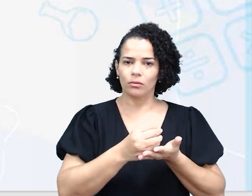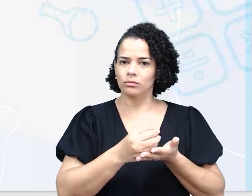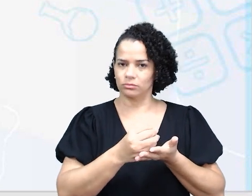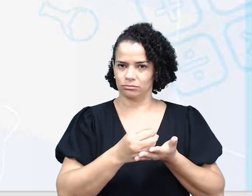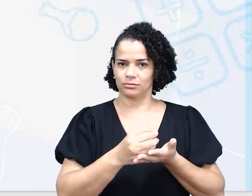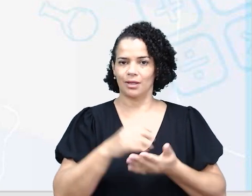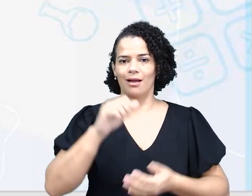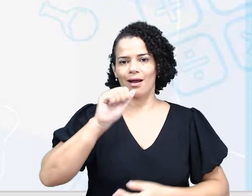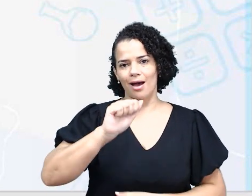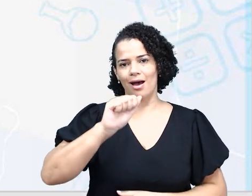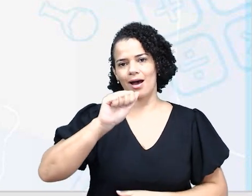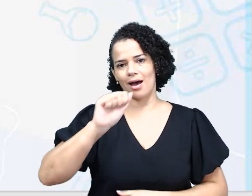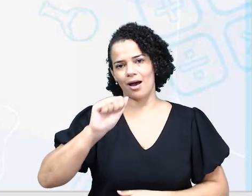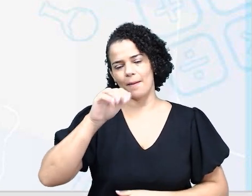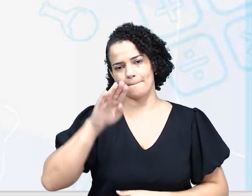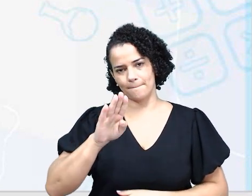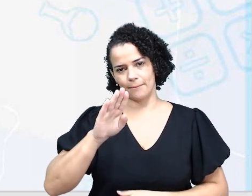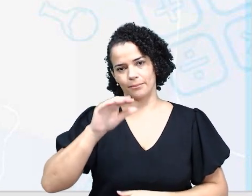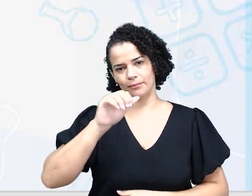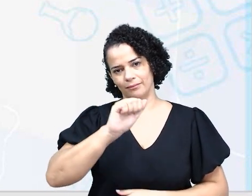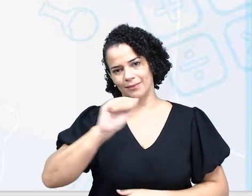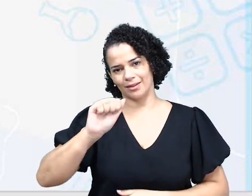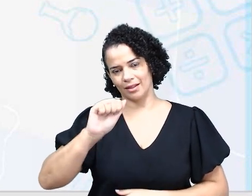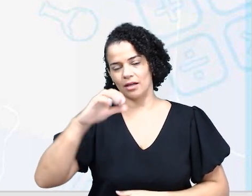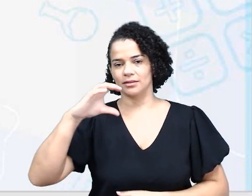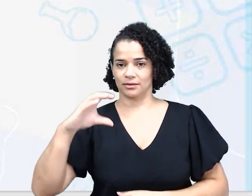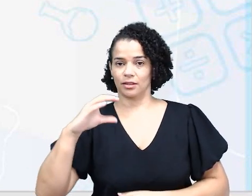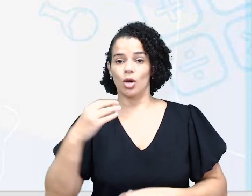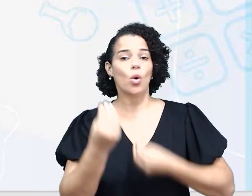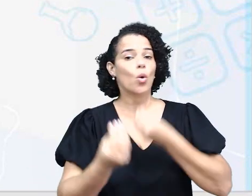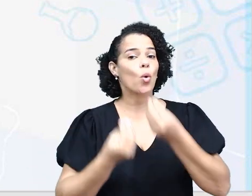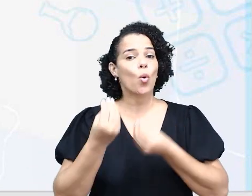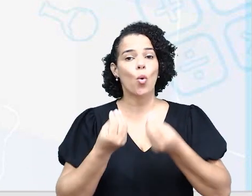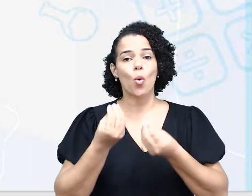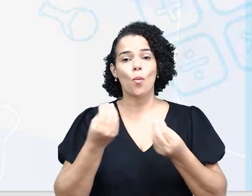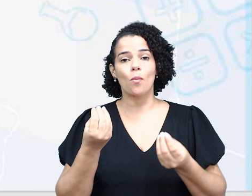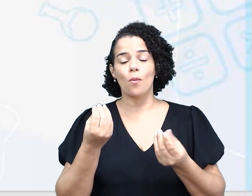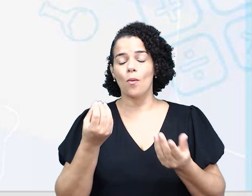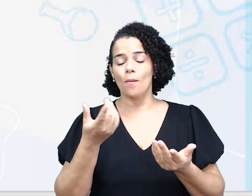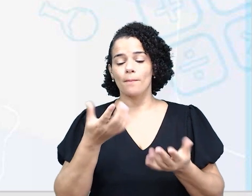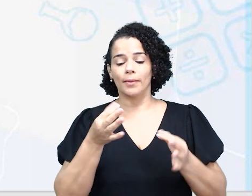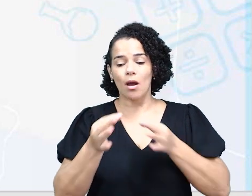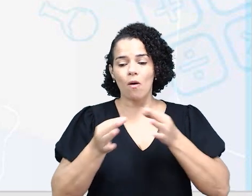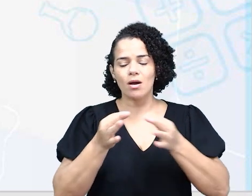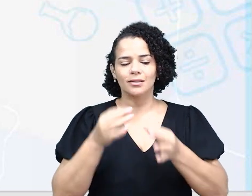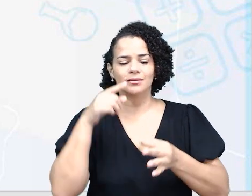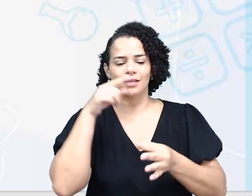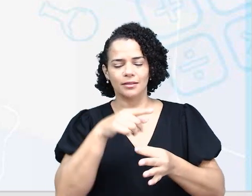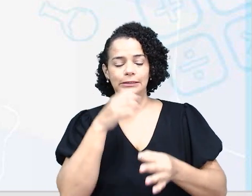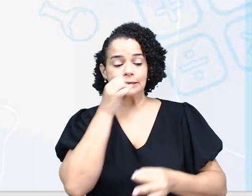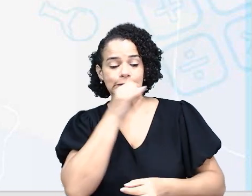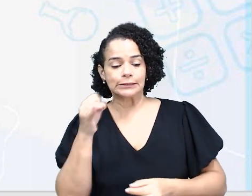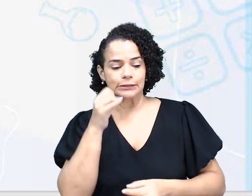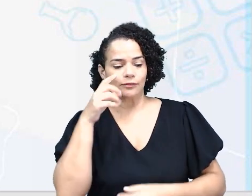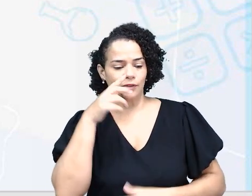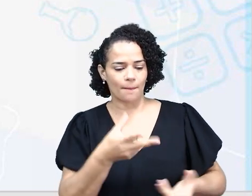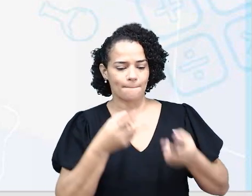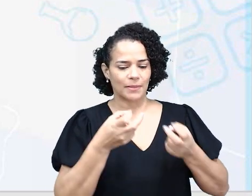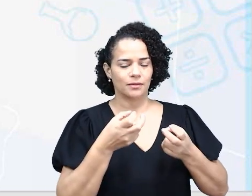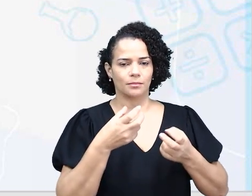B, A, A, C. Como é que eu faço para completar essa sequência? Se você olhar a lógica, você vai ver que agora vai